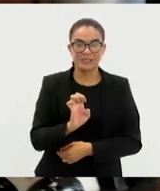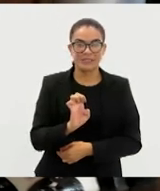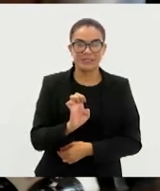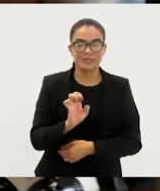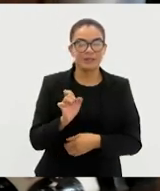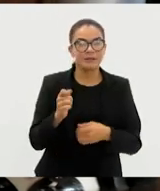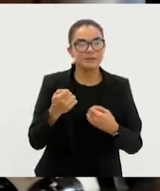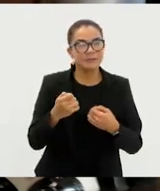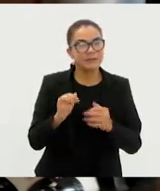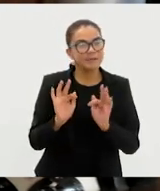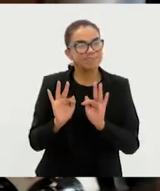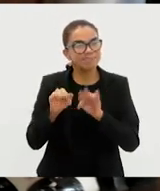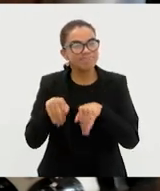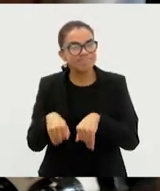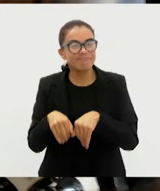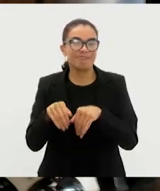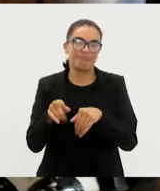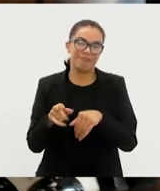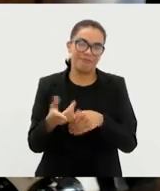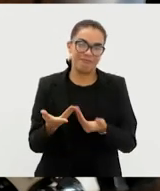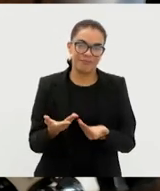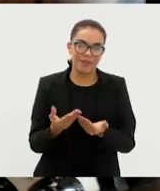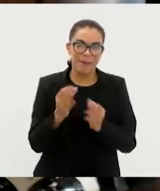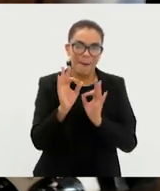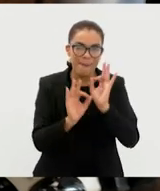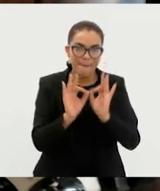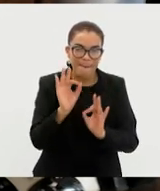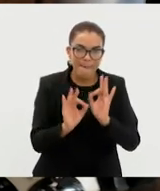termine o projeto da lei complementar que regulamenta